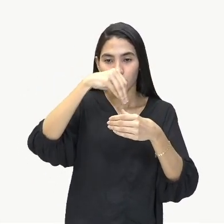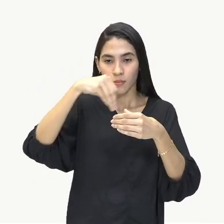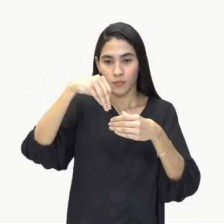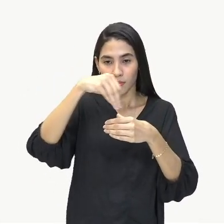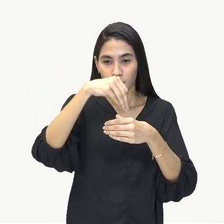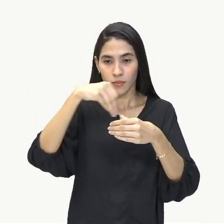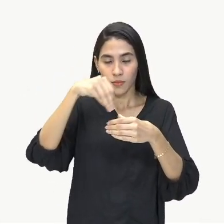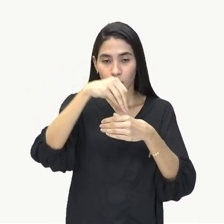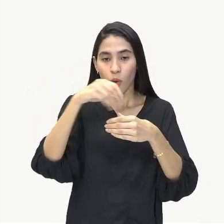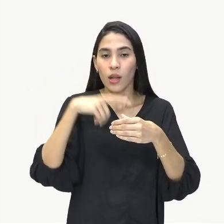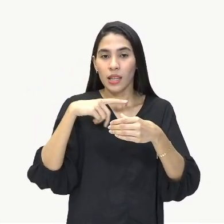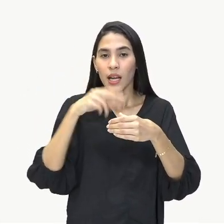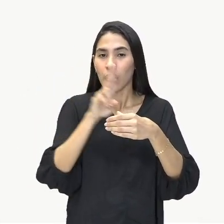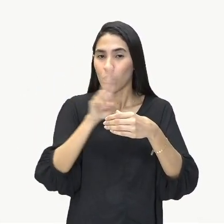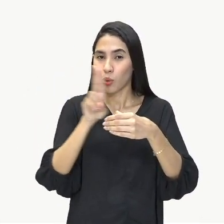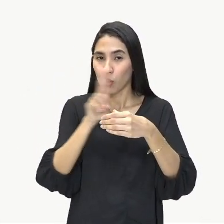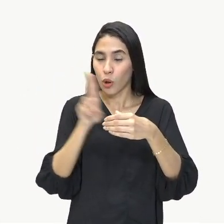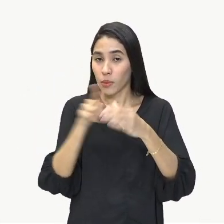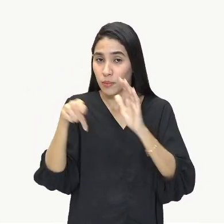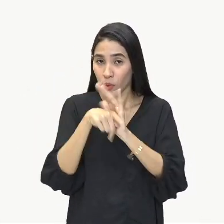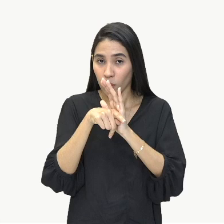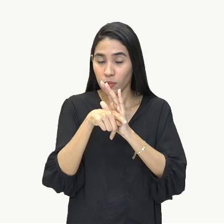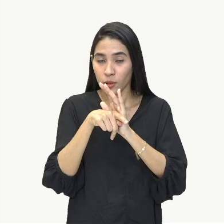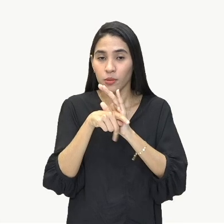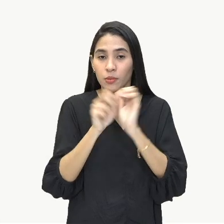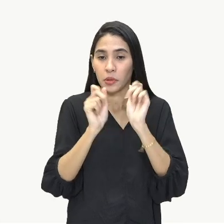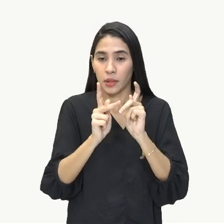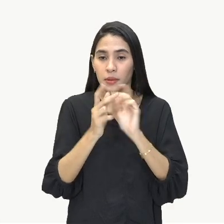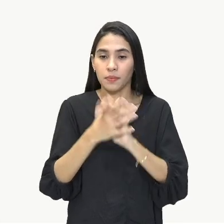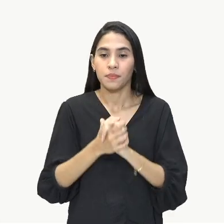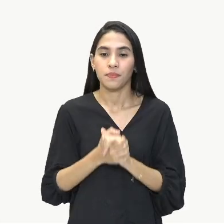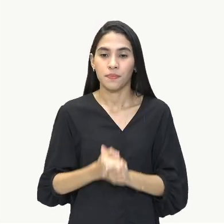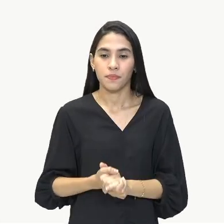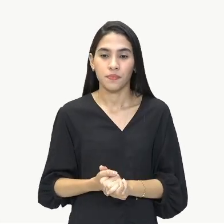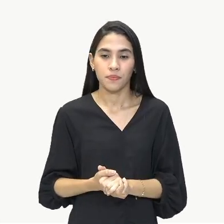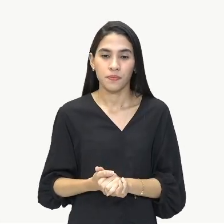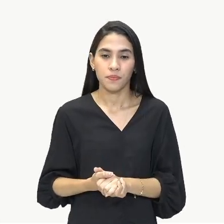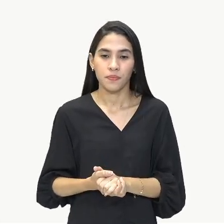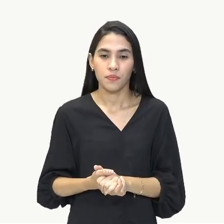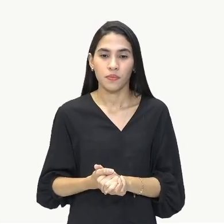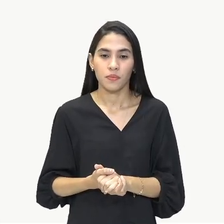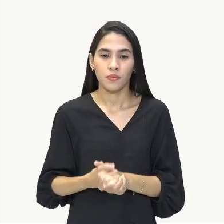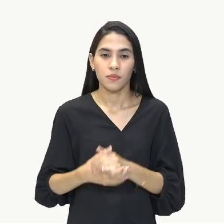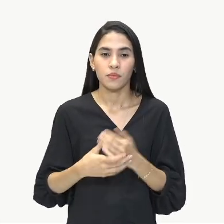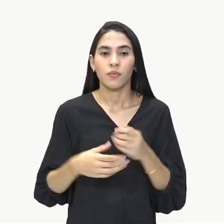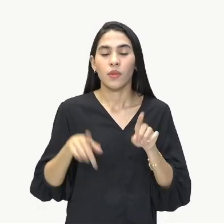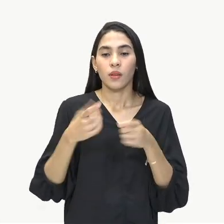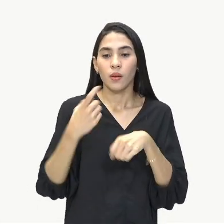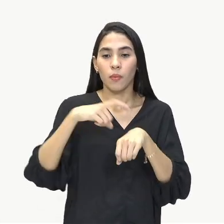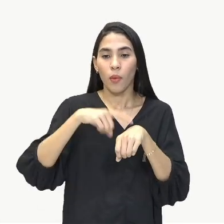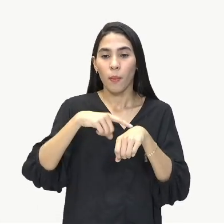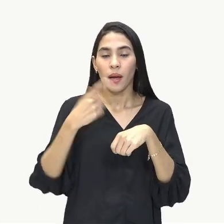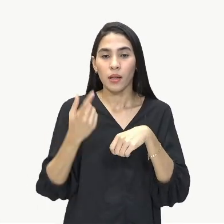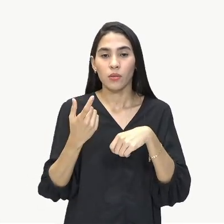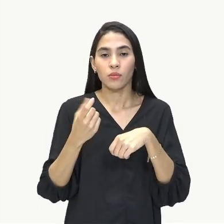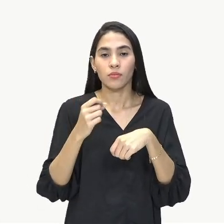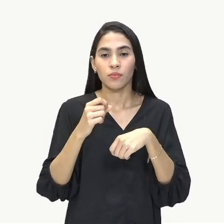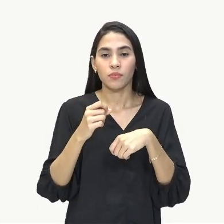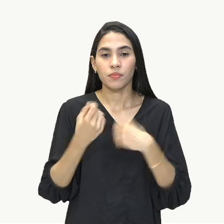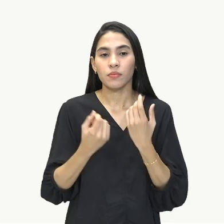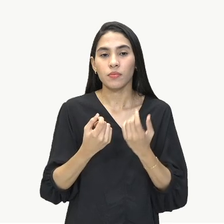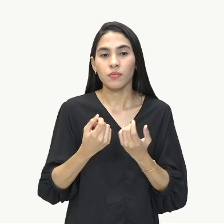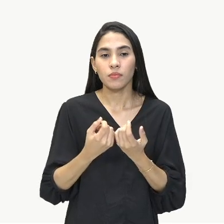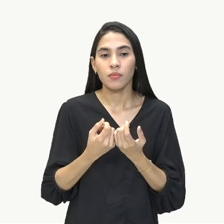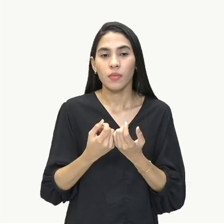Você vai ter nomes especiais, é isso, tá bom? Então, quando a solução ela for